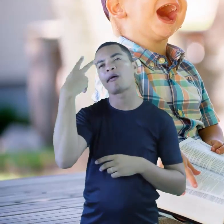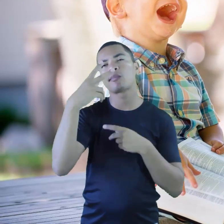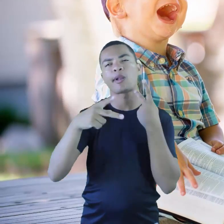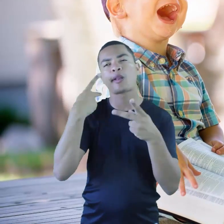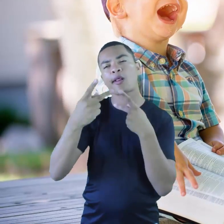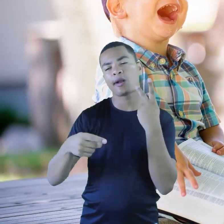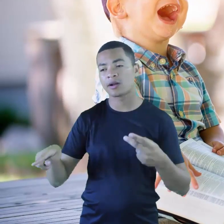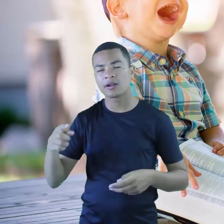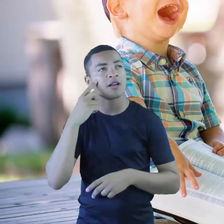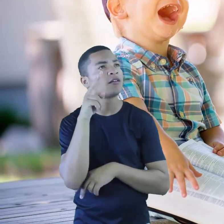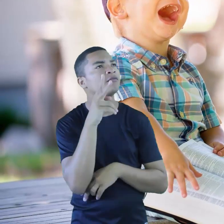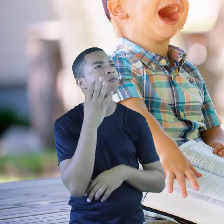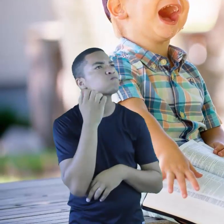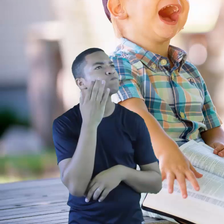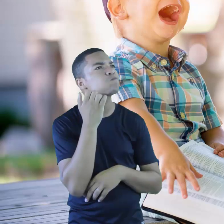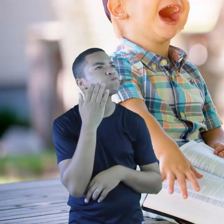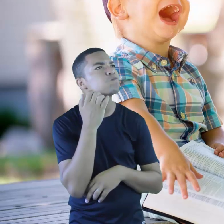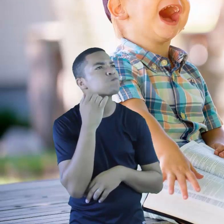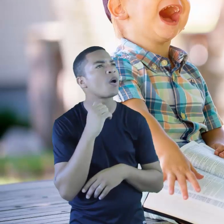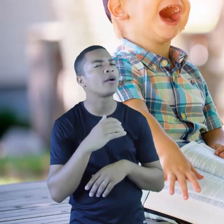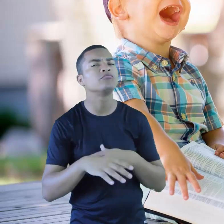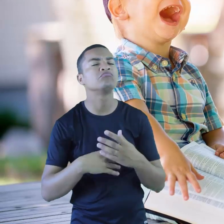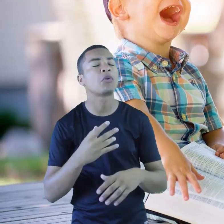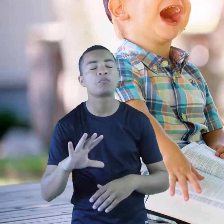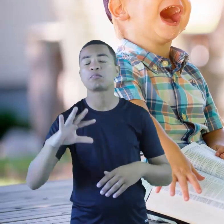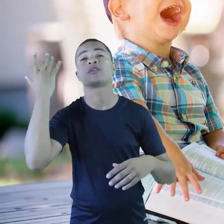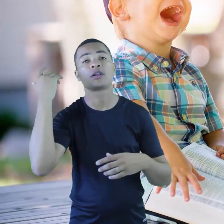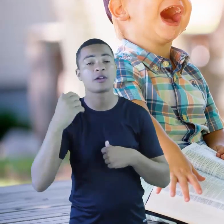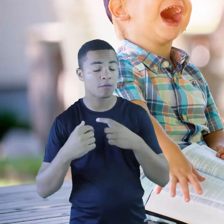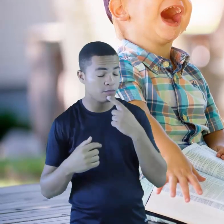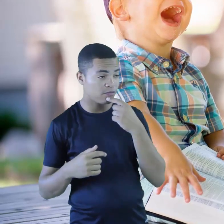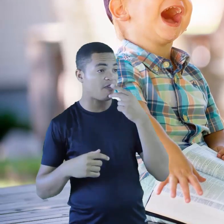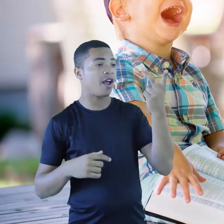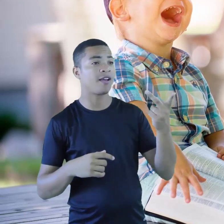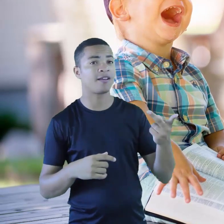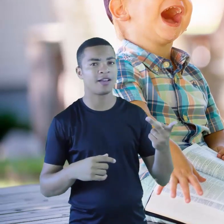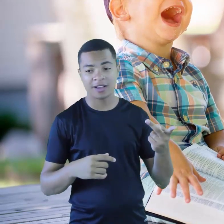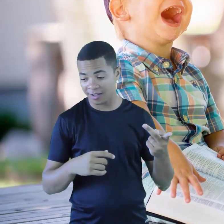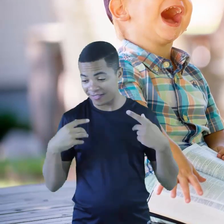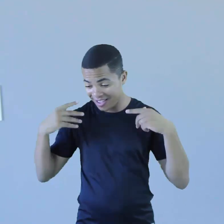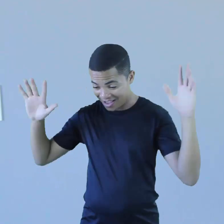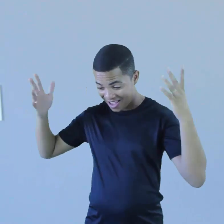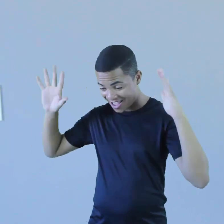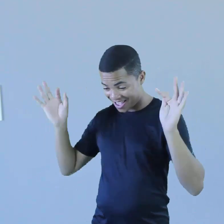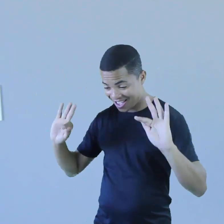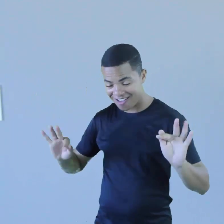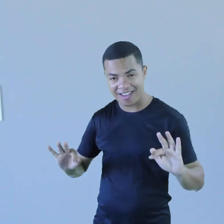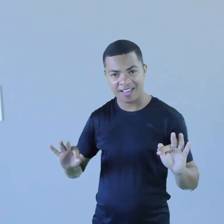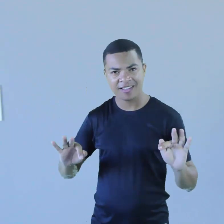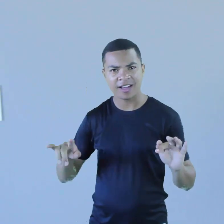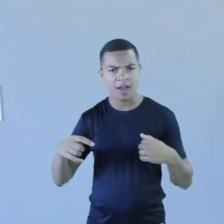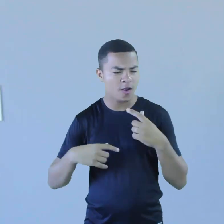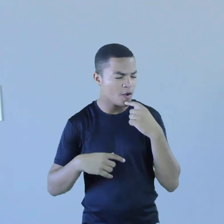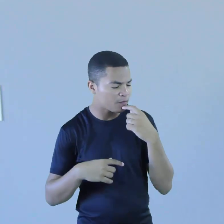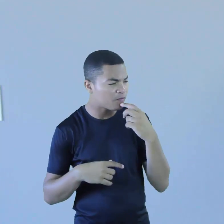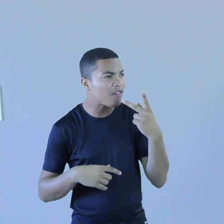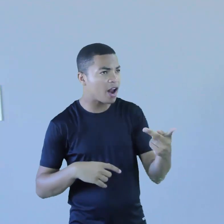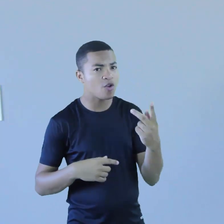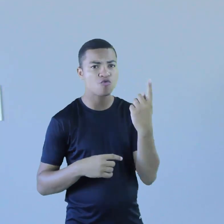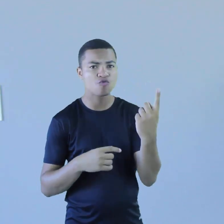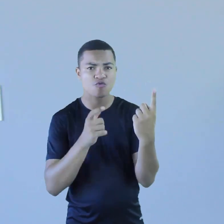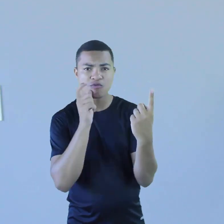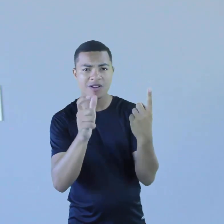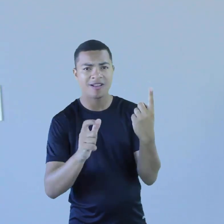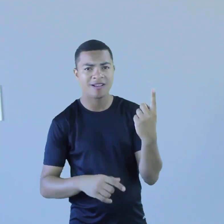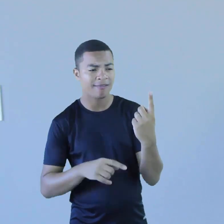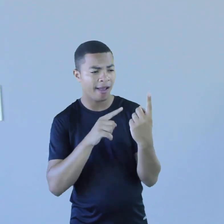comunicar. Você se torna fluente no idioma. Agora, imagina quando você era criança. Se você tivesse sido forçado